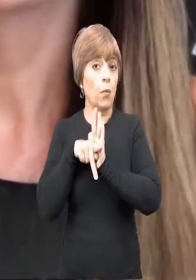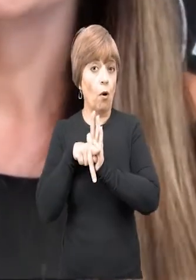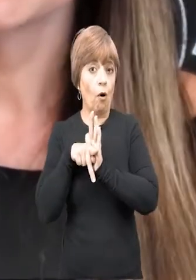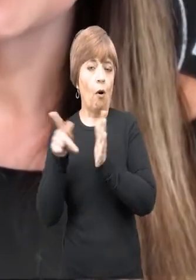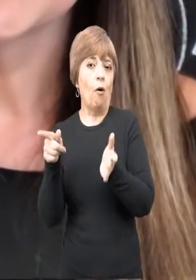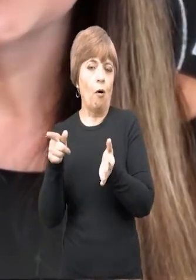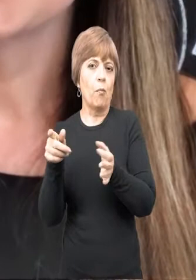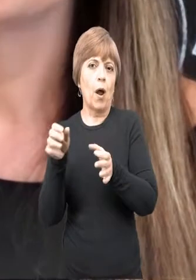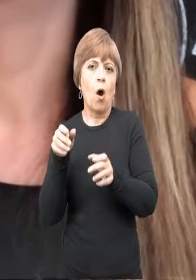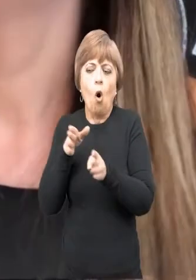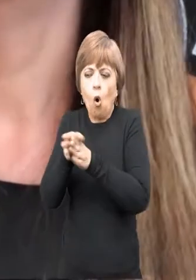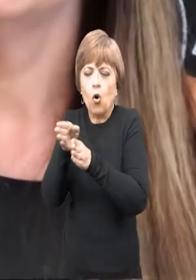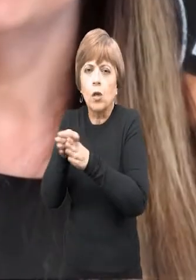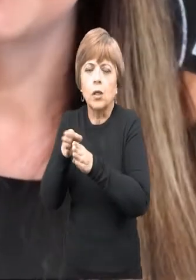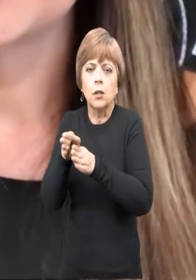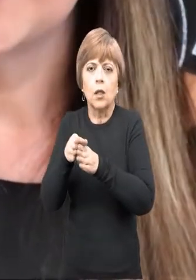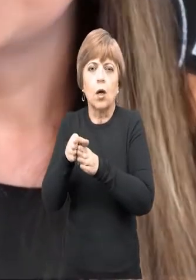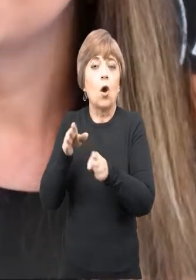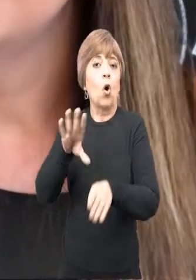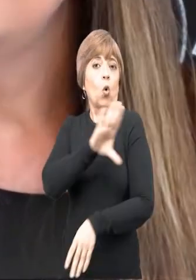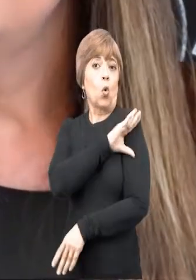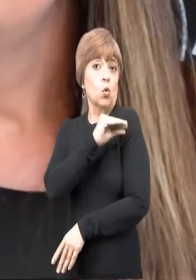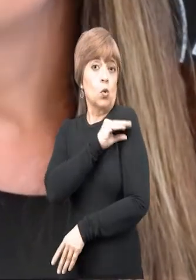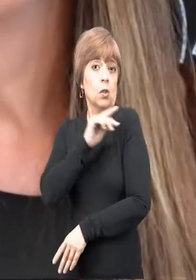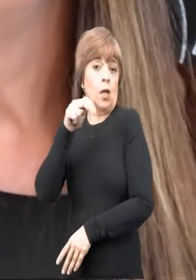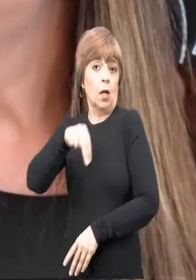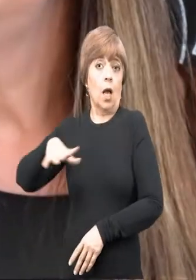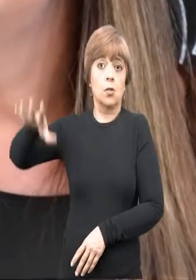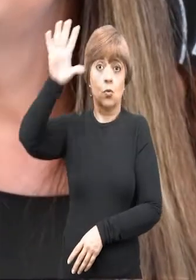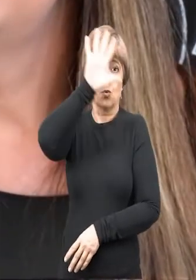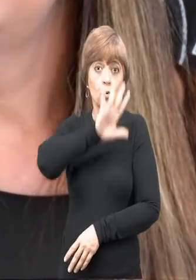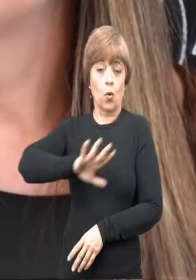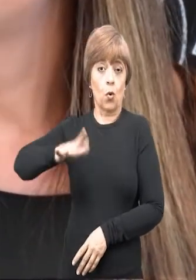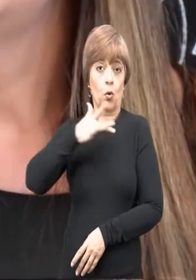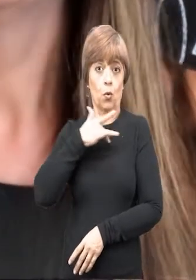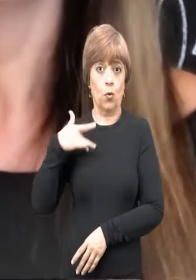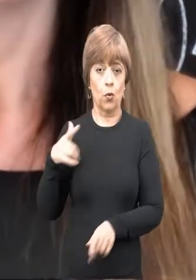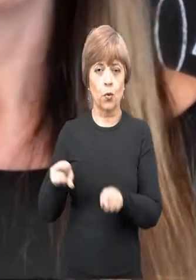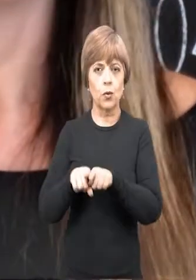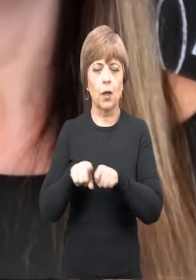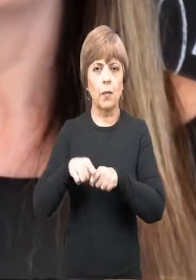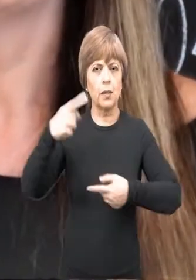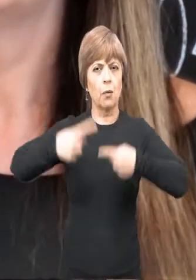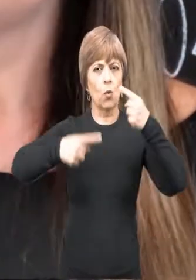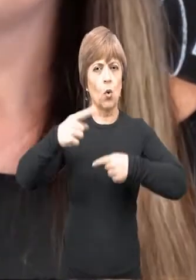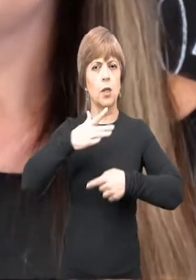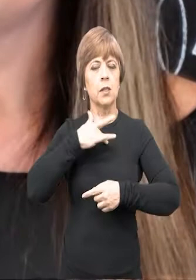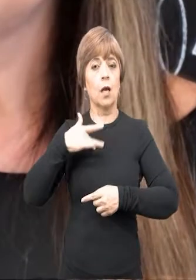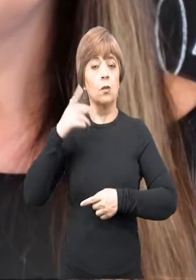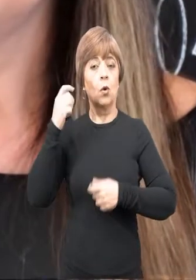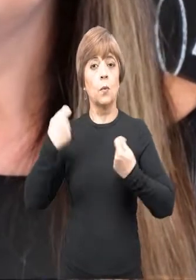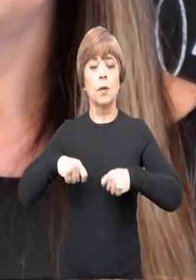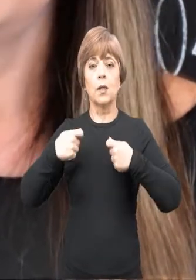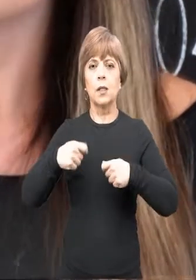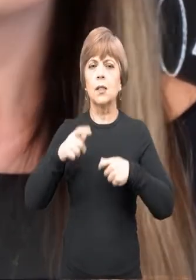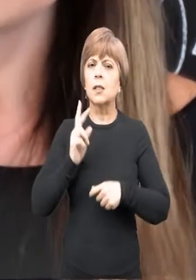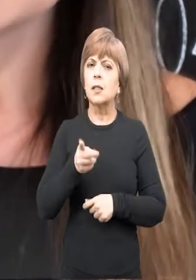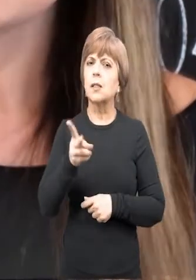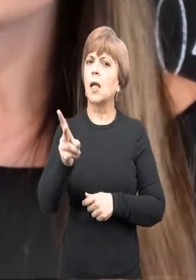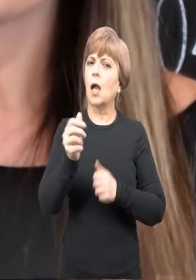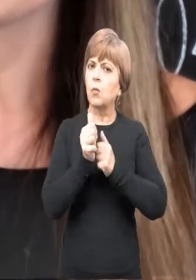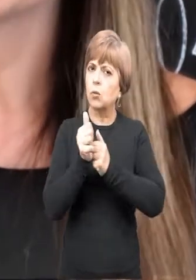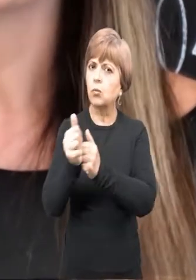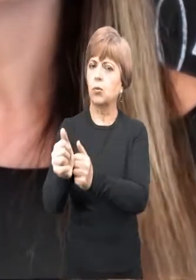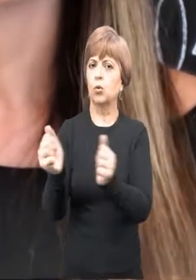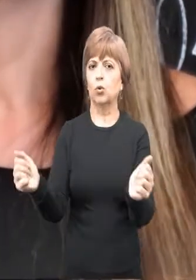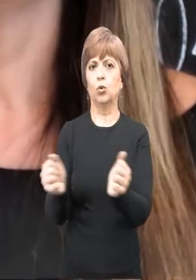orientações do Conselho Nacional de Saúde, do Ministério da Saúde. Eu acho que essa política de saúde é uma política que deve ser construída